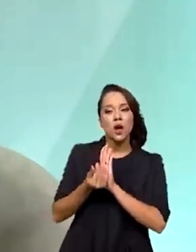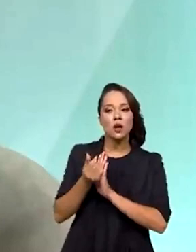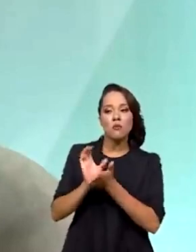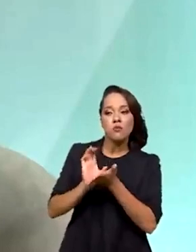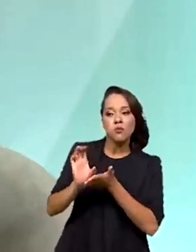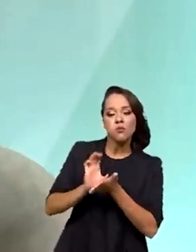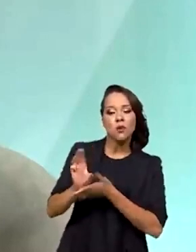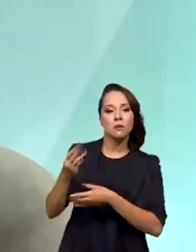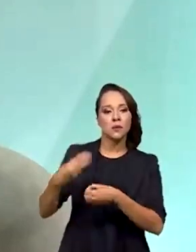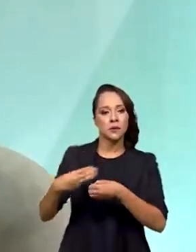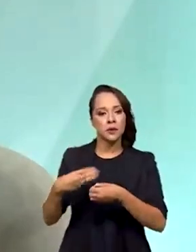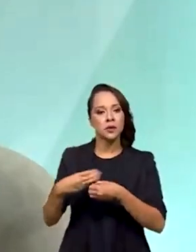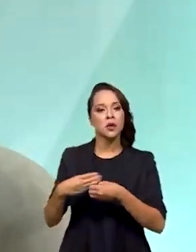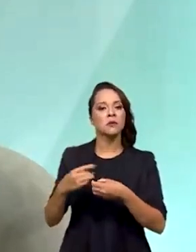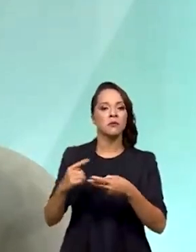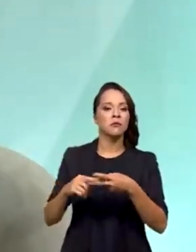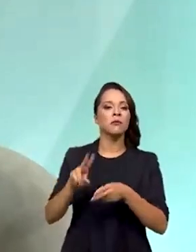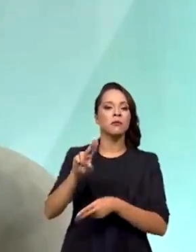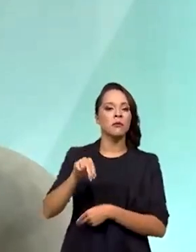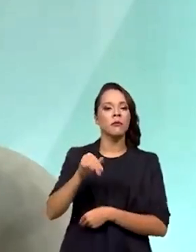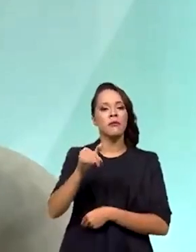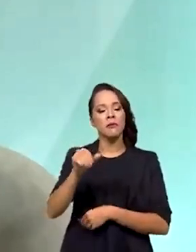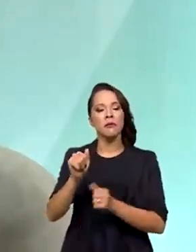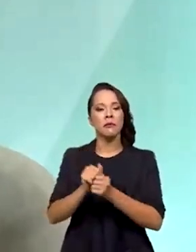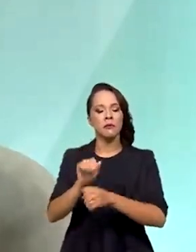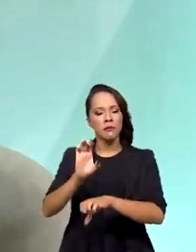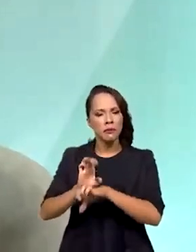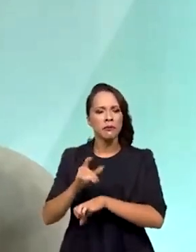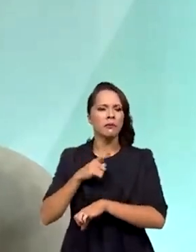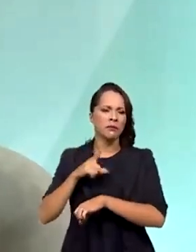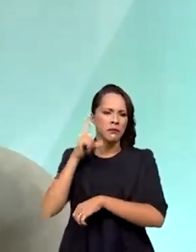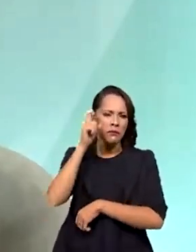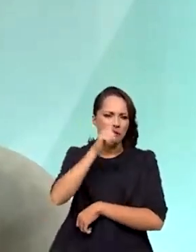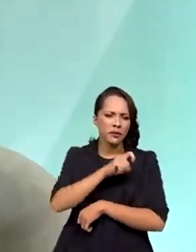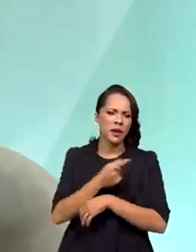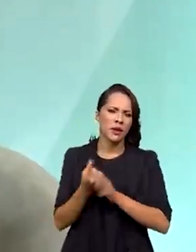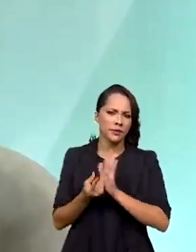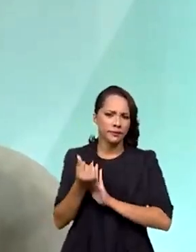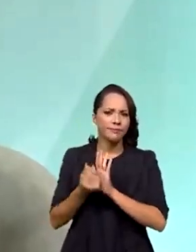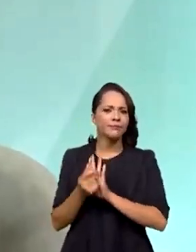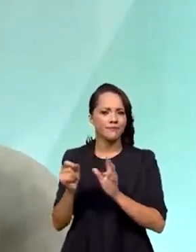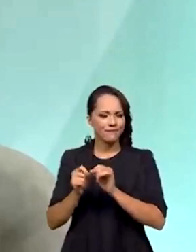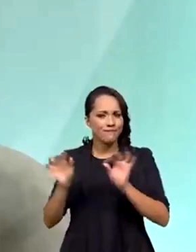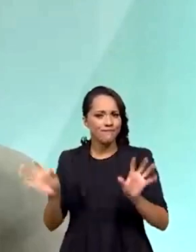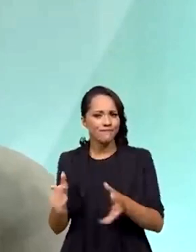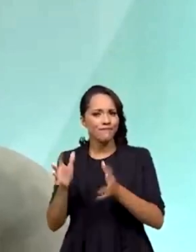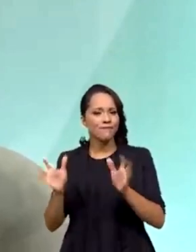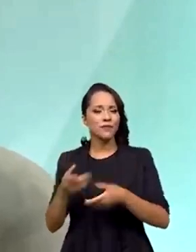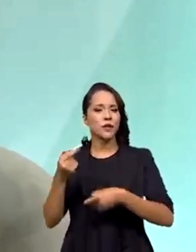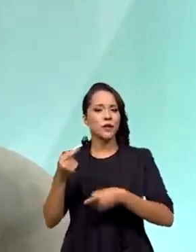já que os municípios e alguns Estados passam por dificuldades financeiras para fazer esses investimentos na política do idoso.